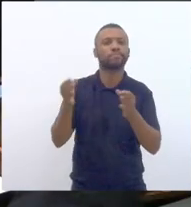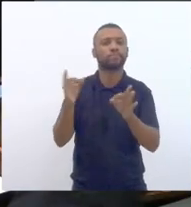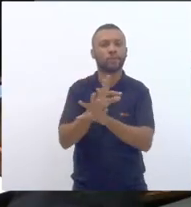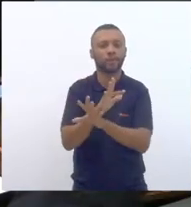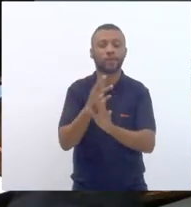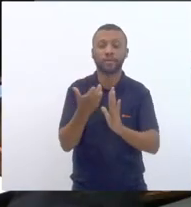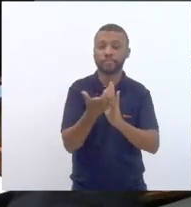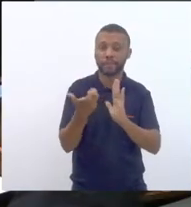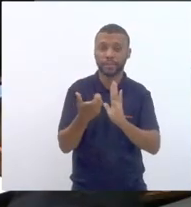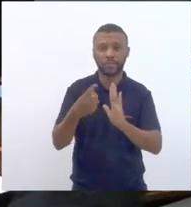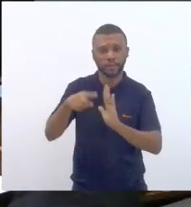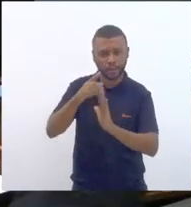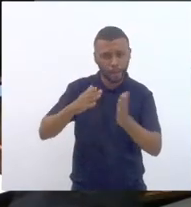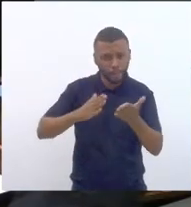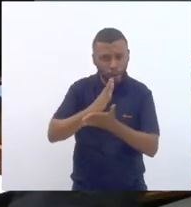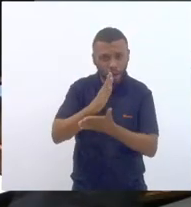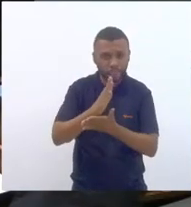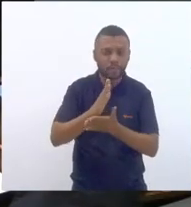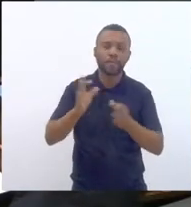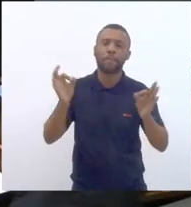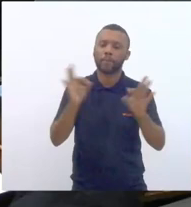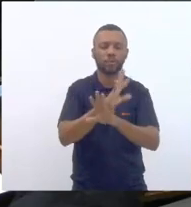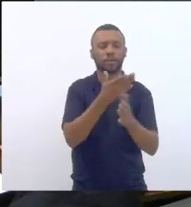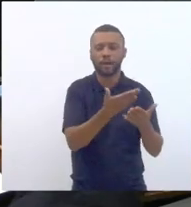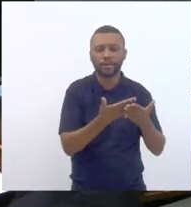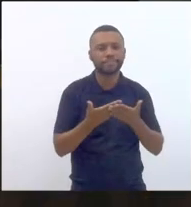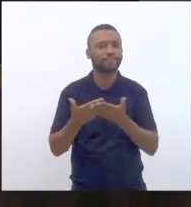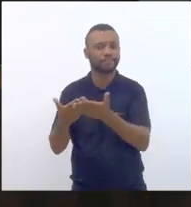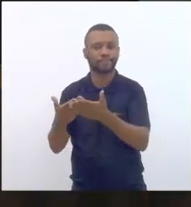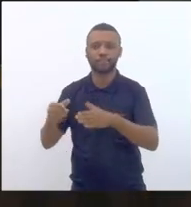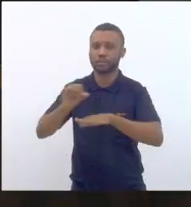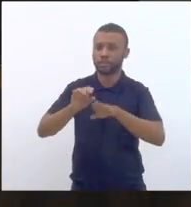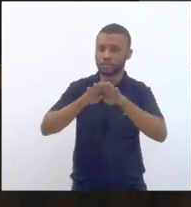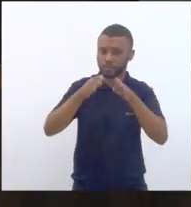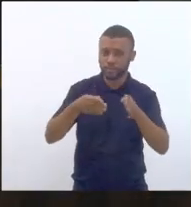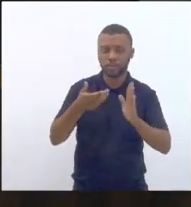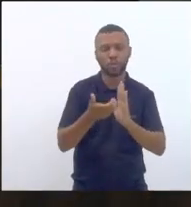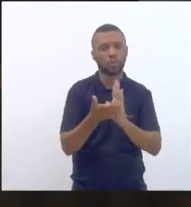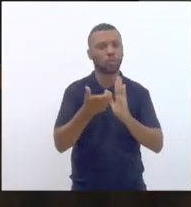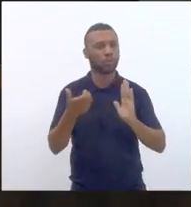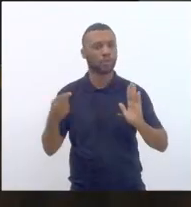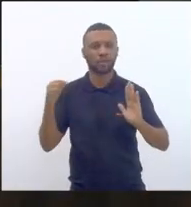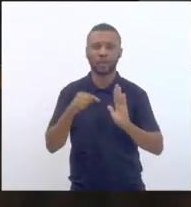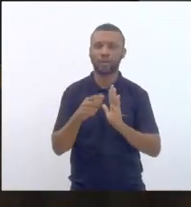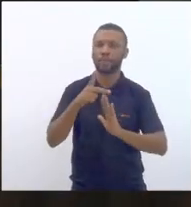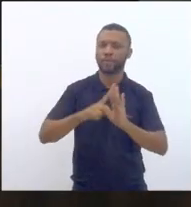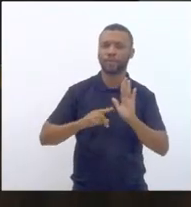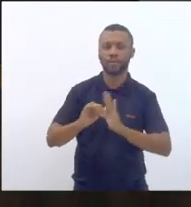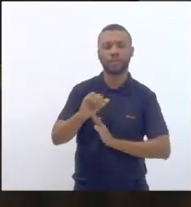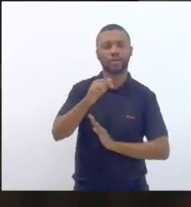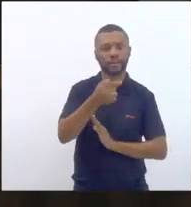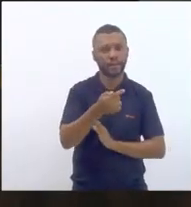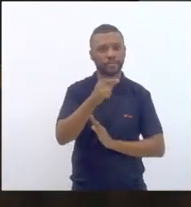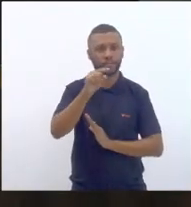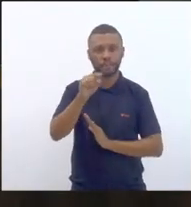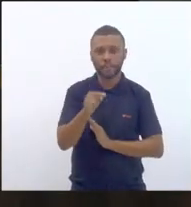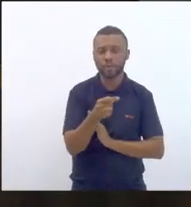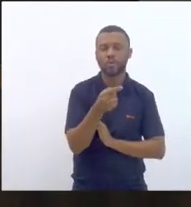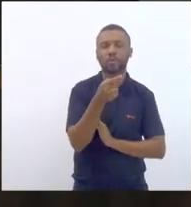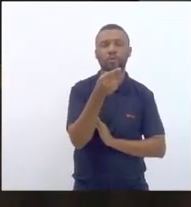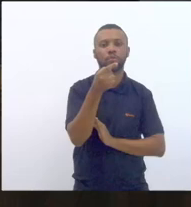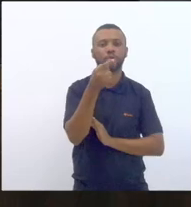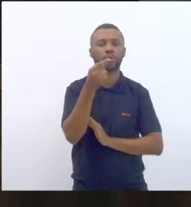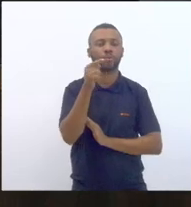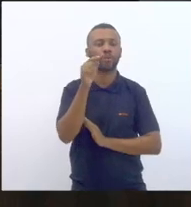matéria destacada. Senhores que aprovam, permaneçam como estão, aprovado. Há sobre a mesa de requerimento de destaque ao projeto de lei 7.000, ao